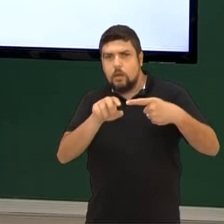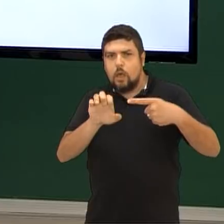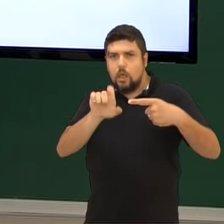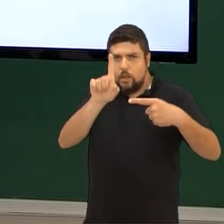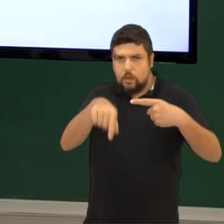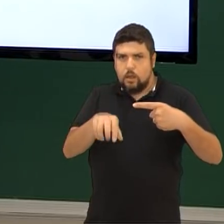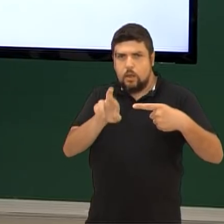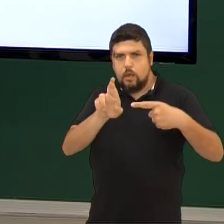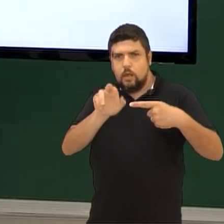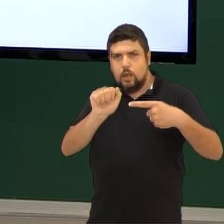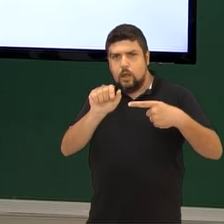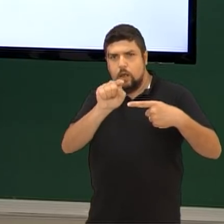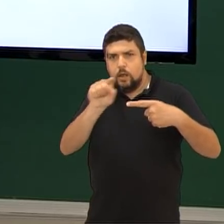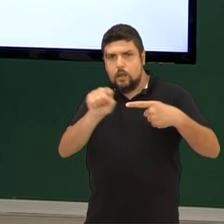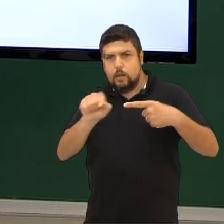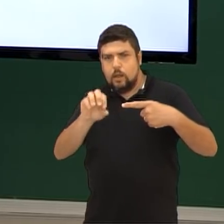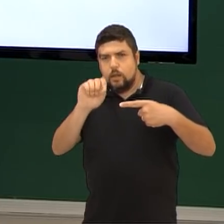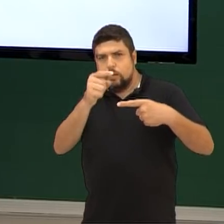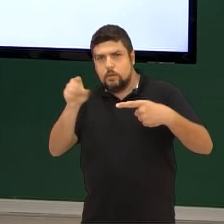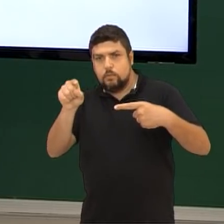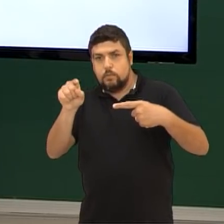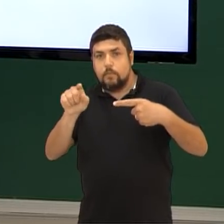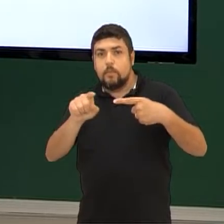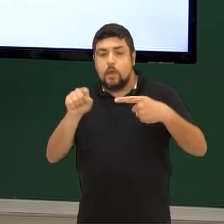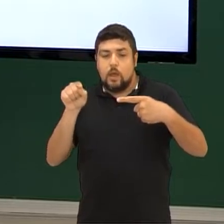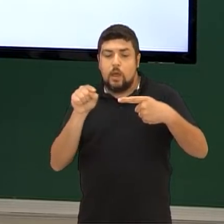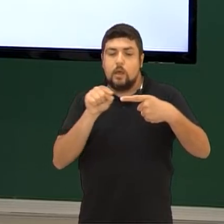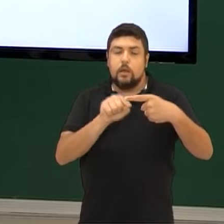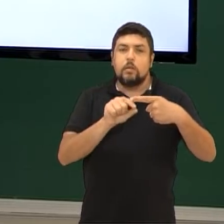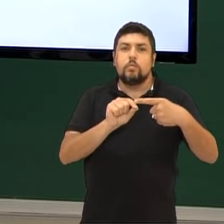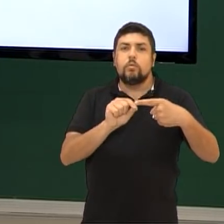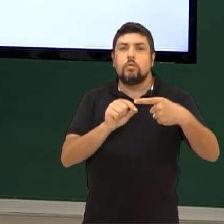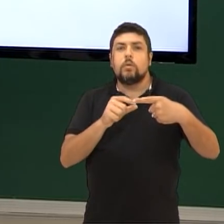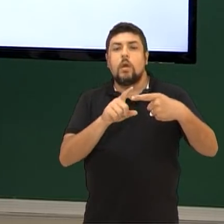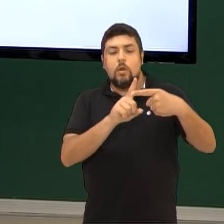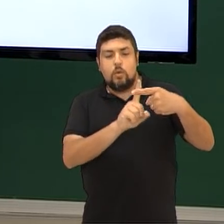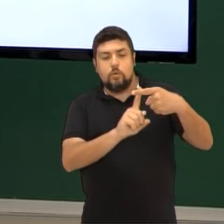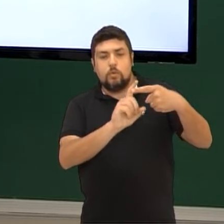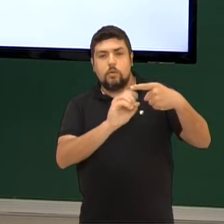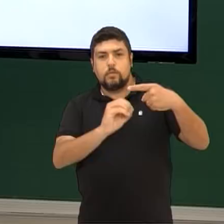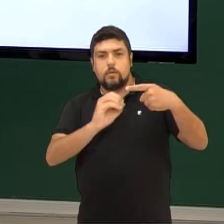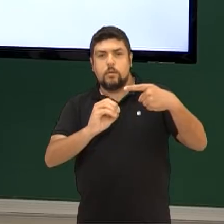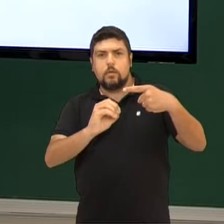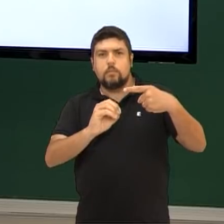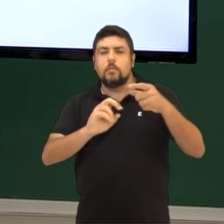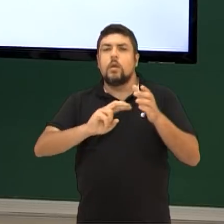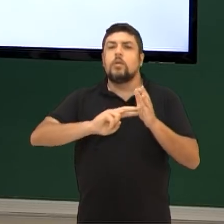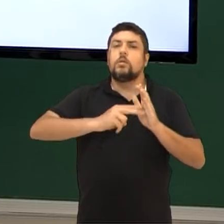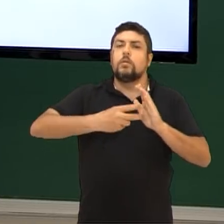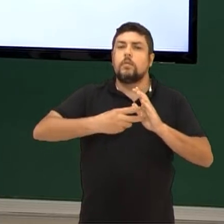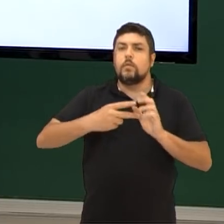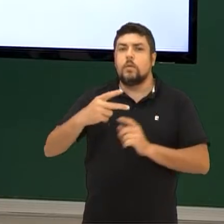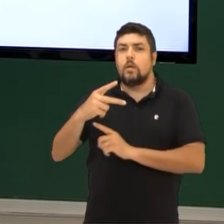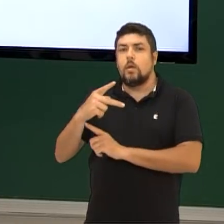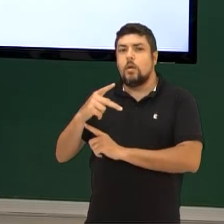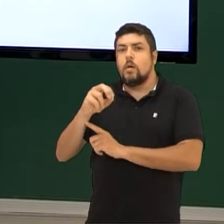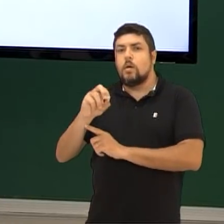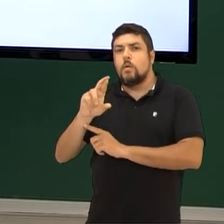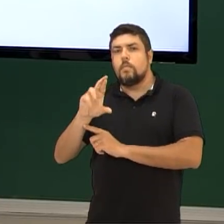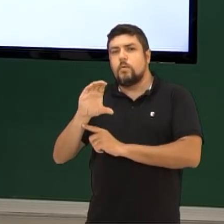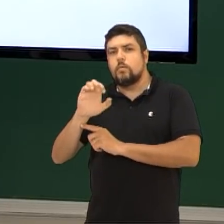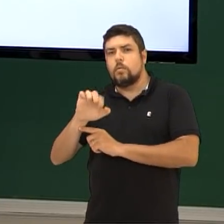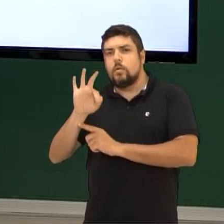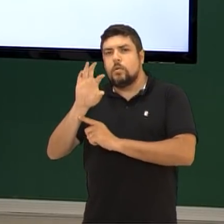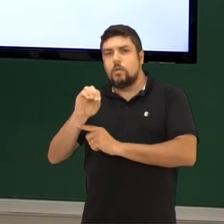B seria 100, referente a 100%, a porcentagem. Assim, nós temos que